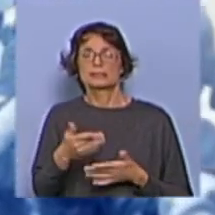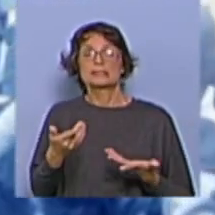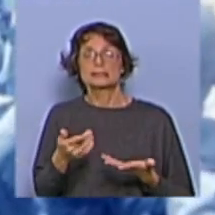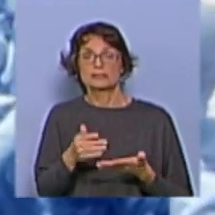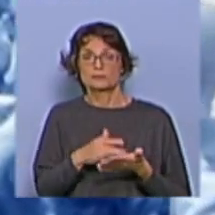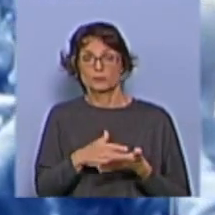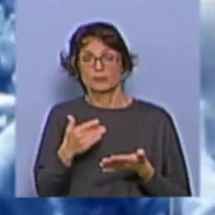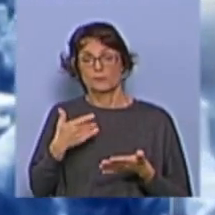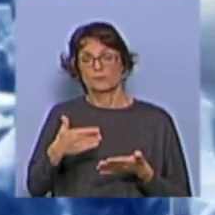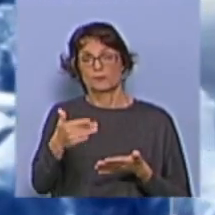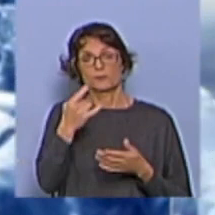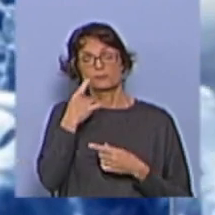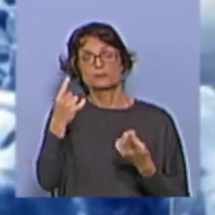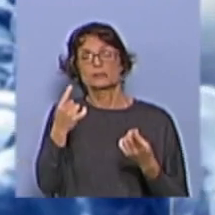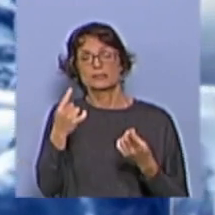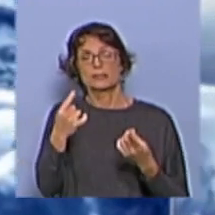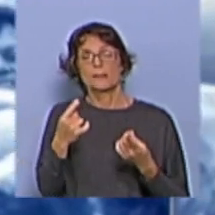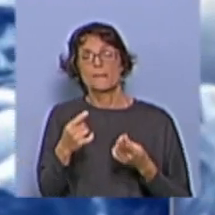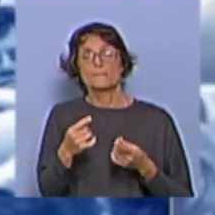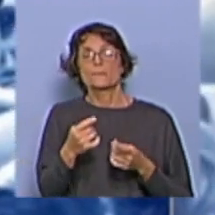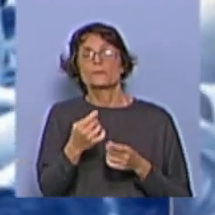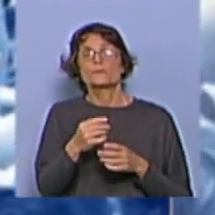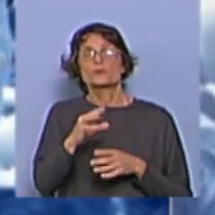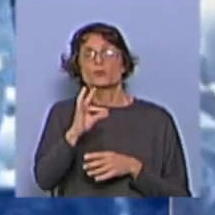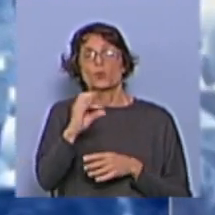livrarias, a obra Ressurgir, 40